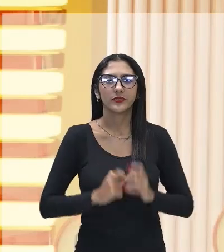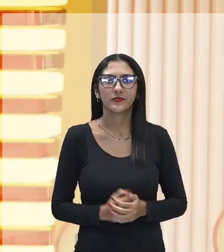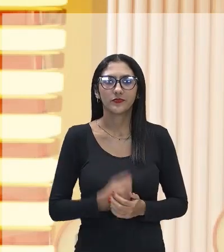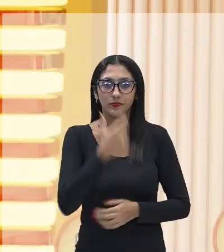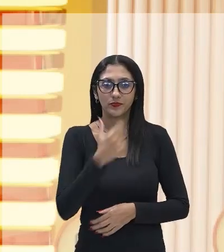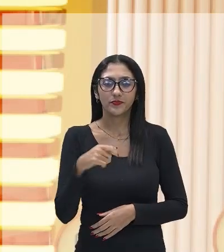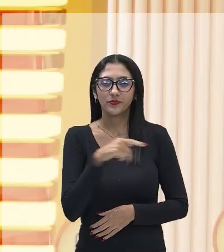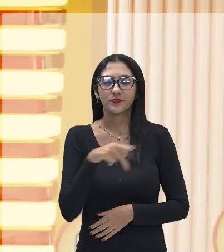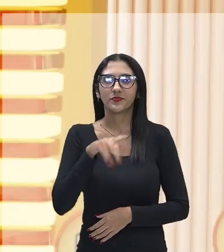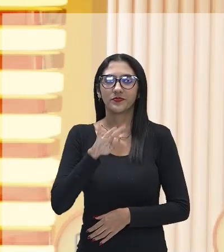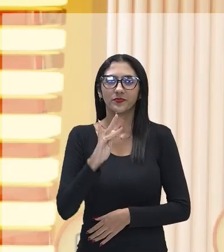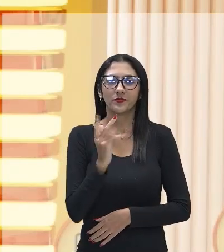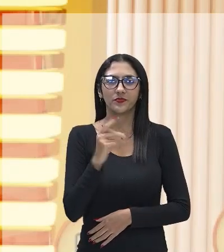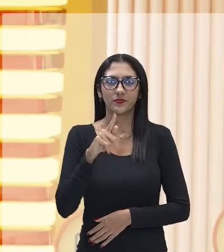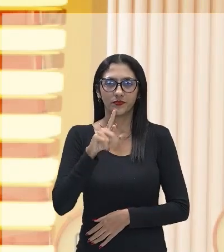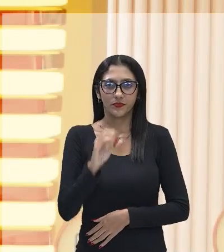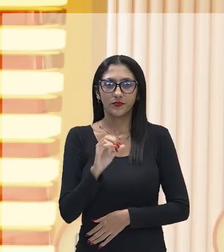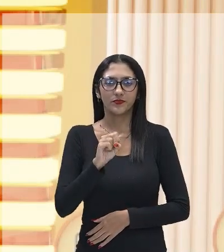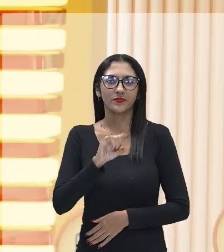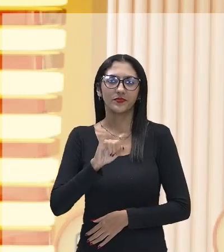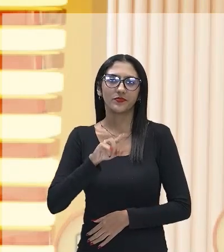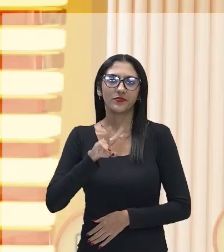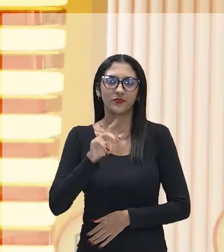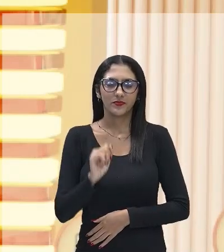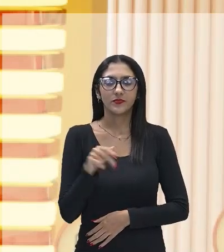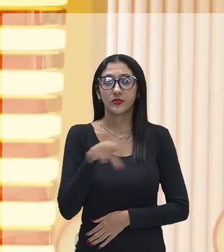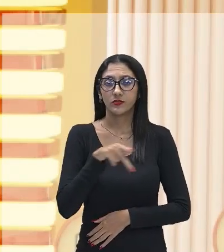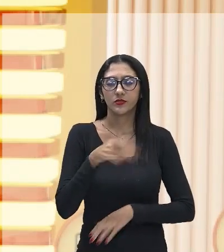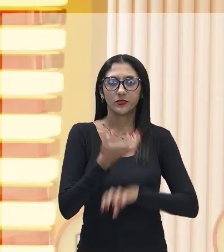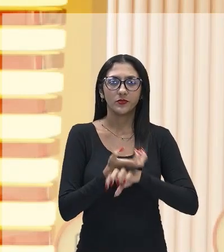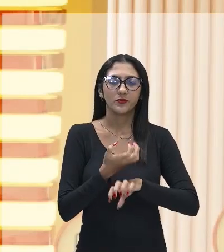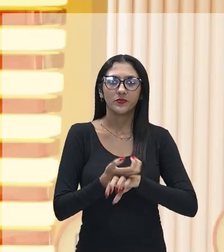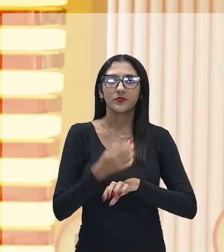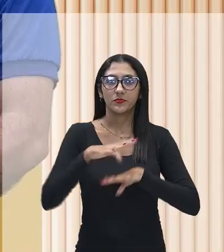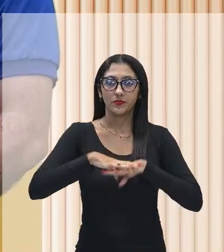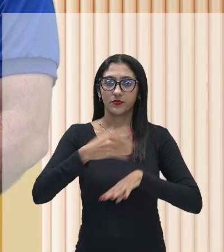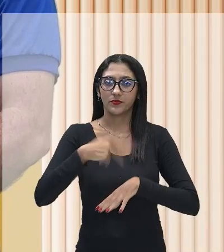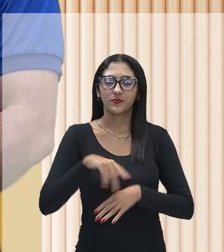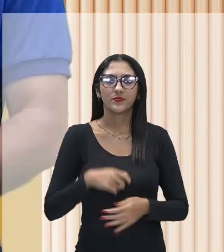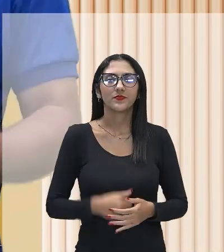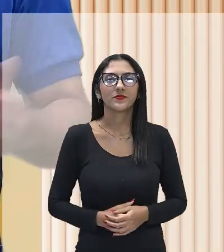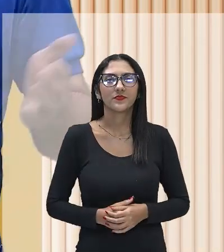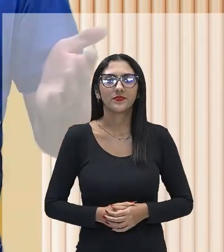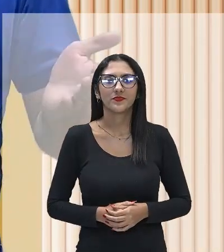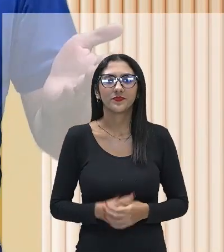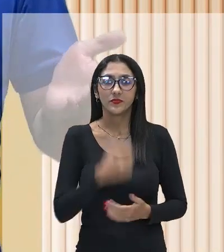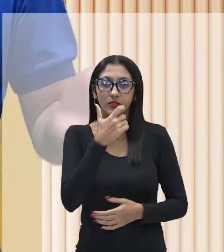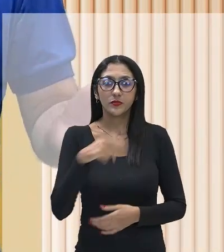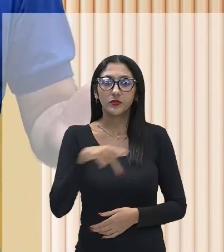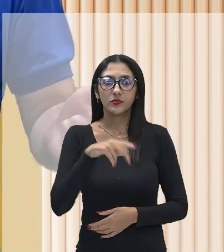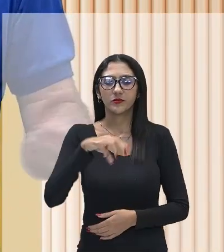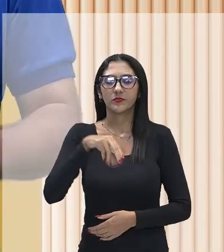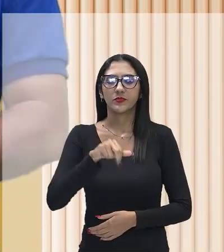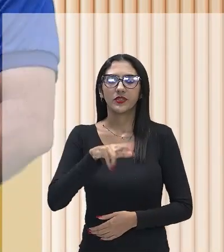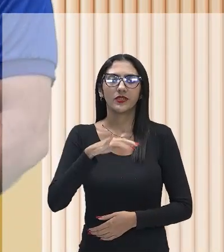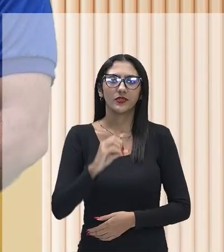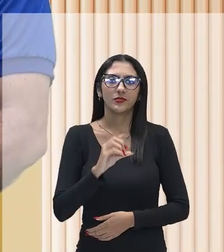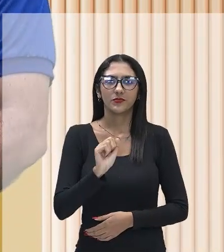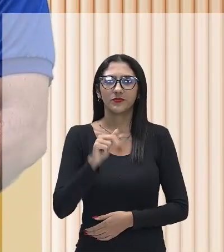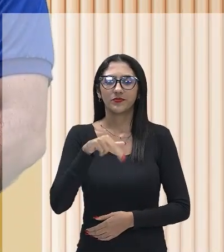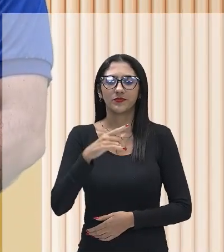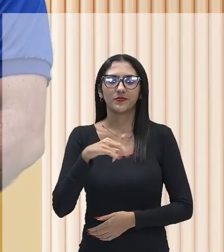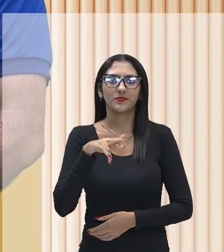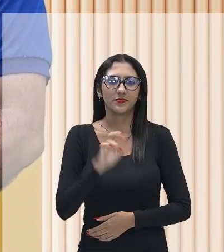o professor Tiago Silva, professor de matemática aqui do Centro de Mídias. E eu sou o professor Mário André Nunes, professor